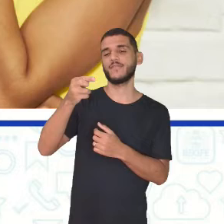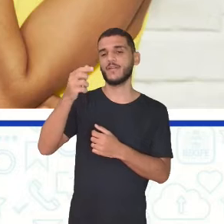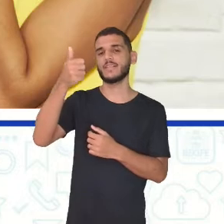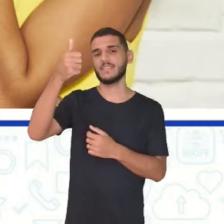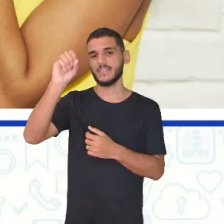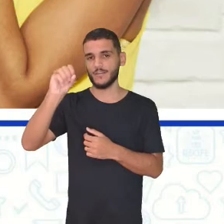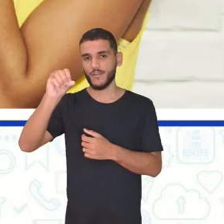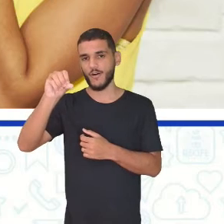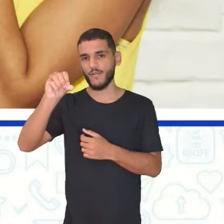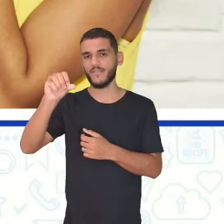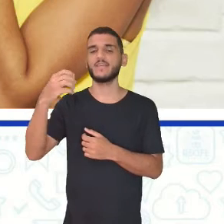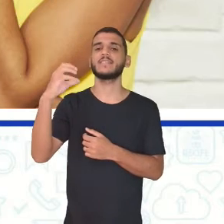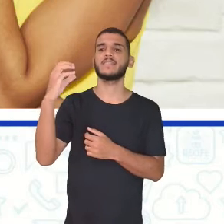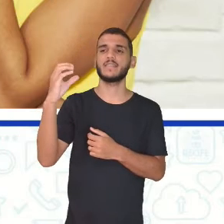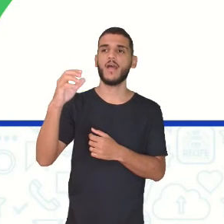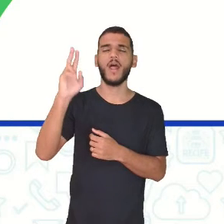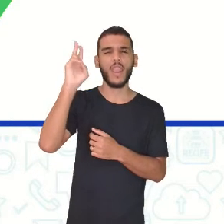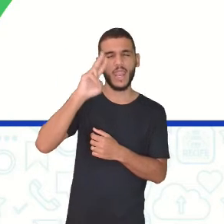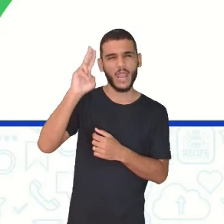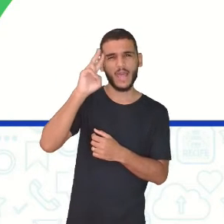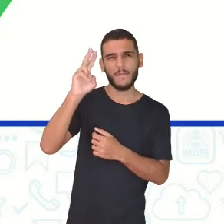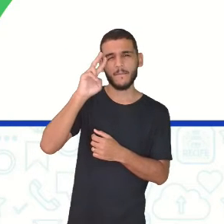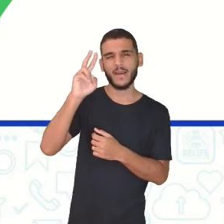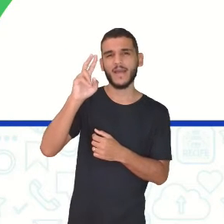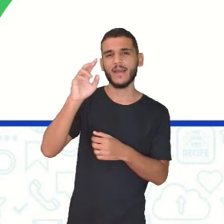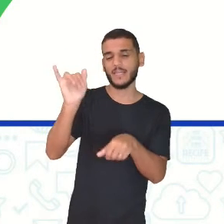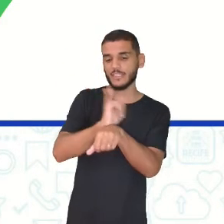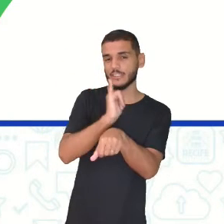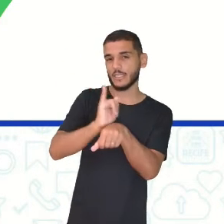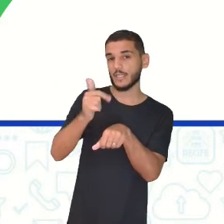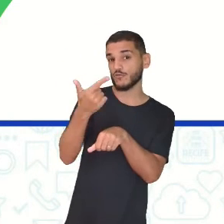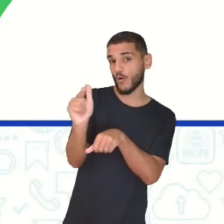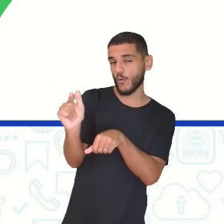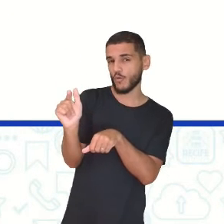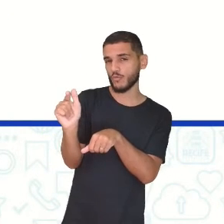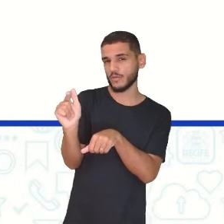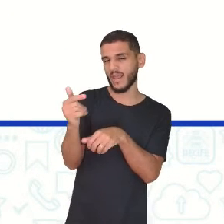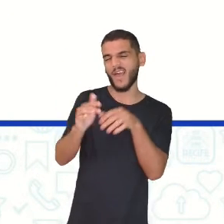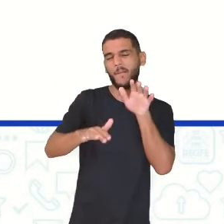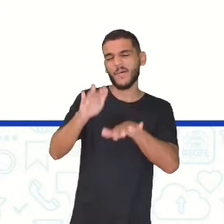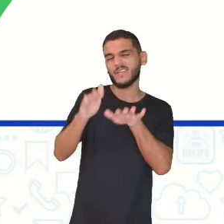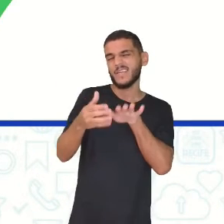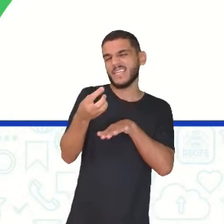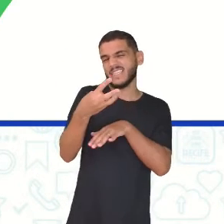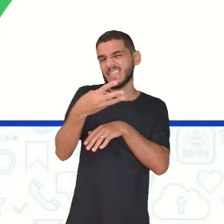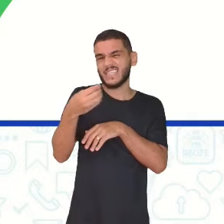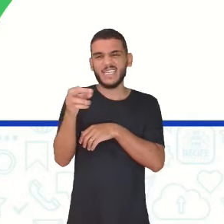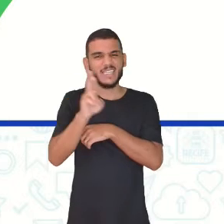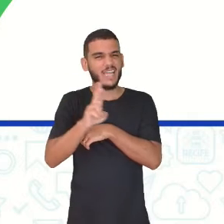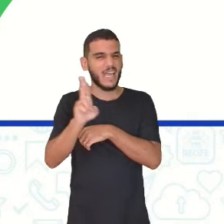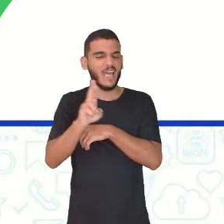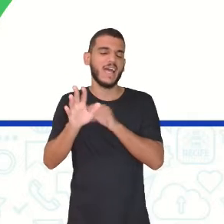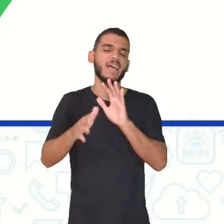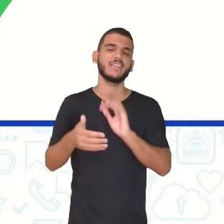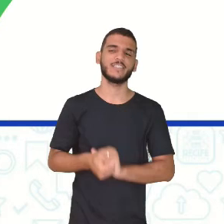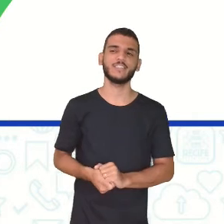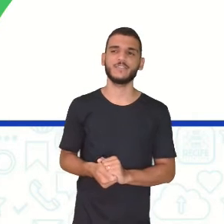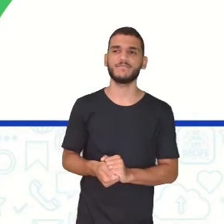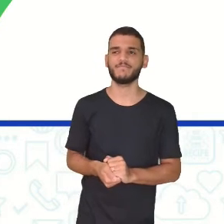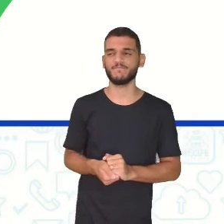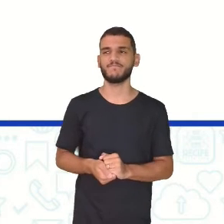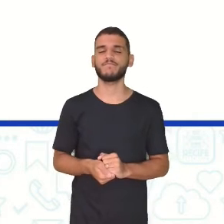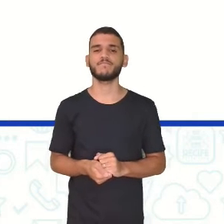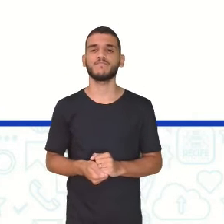30,19. Lembra quanto deu lá a aproximação da gente? Deu R$ 30, não foi, Ricardinho? Aproximadamente 30.